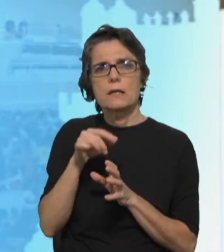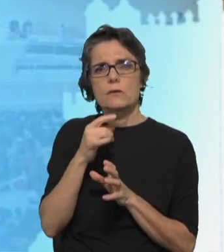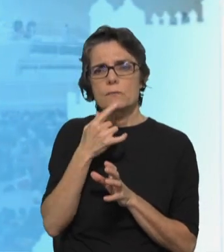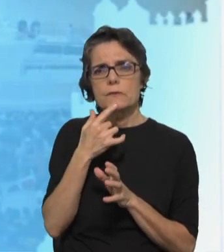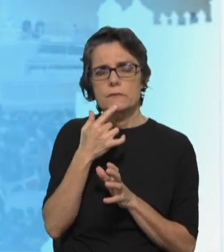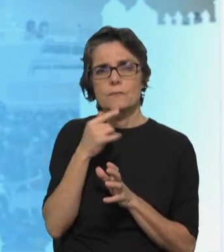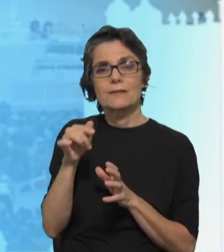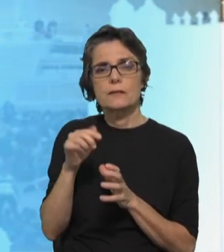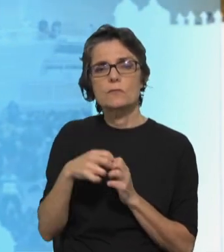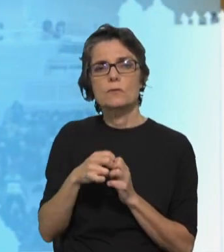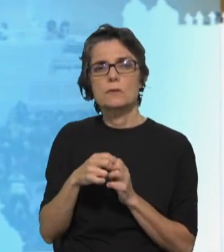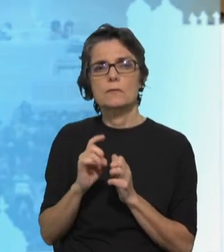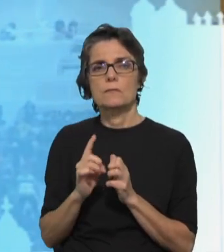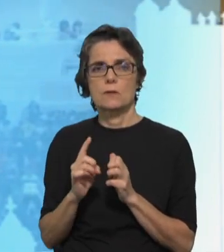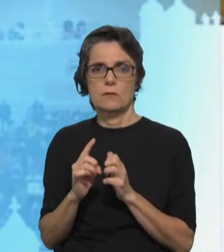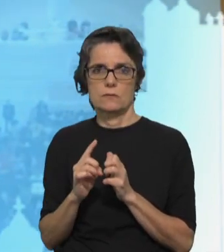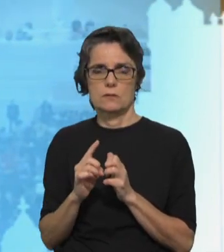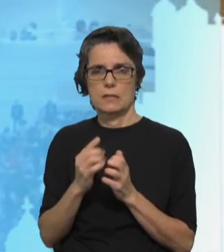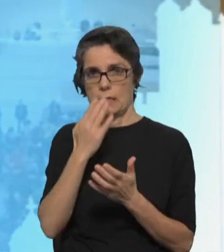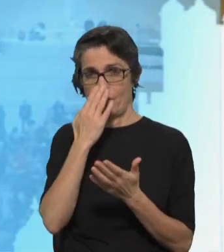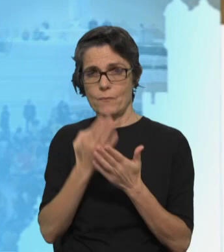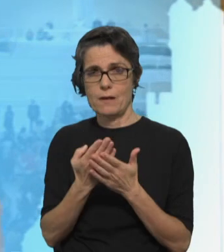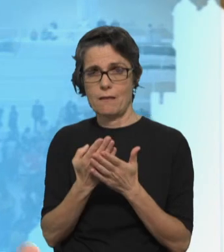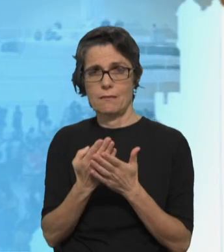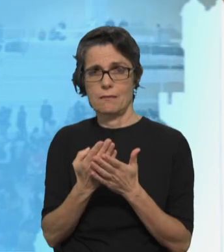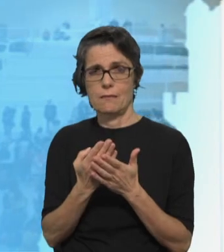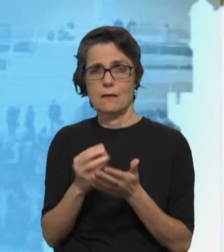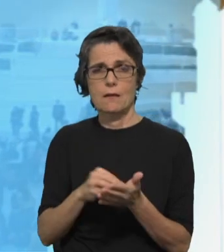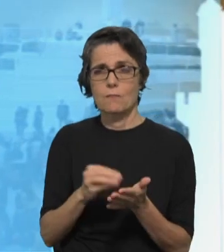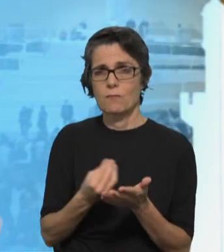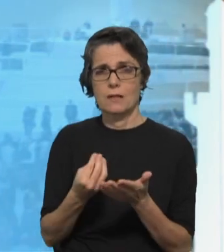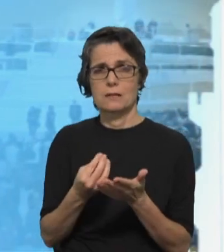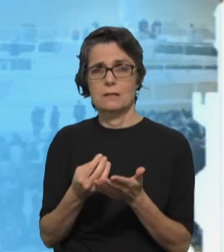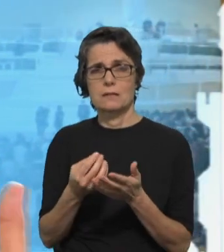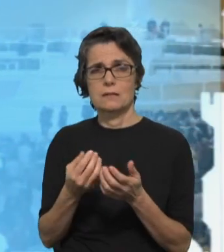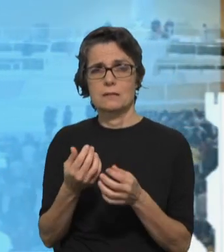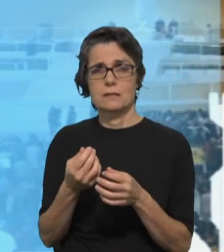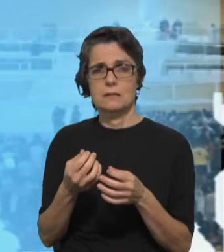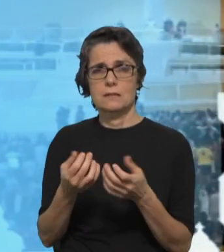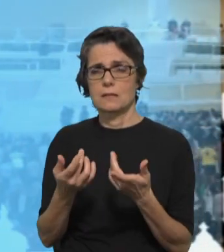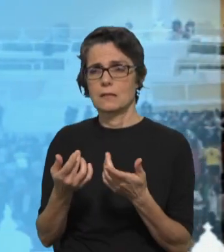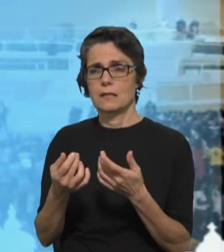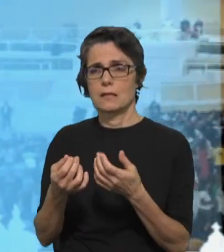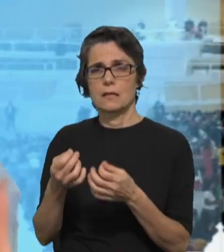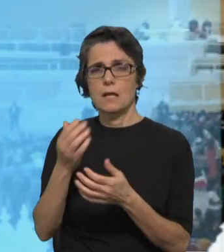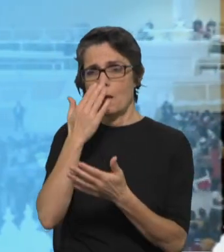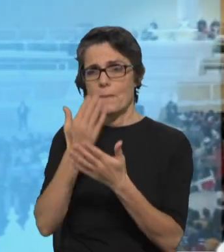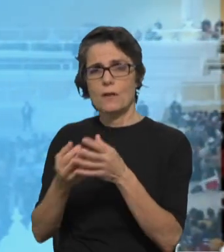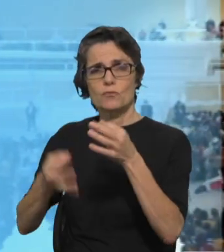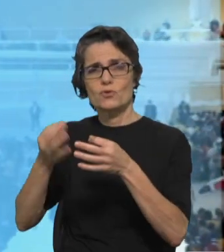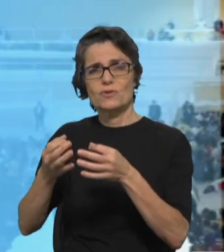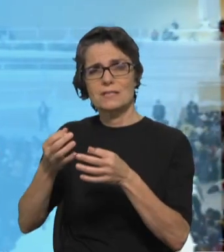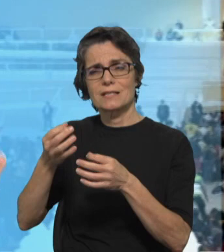problema é que a injustiça e a pobreza são gritantes. Eu, quando era